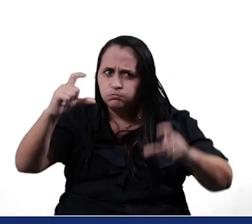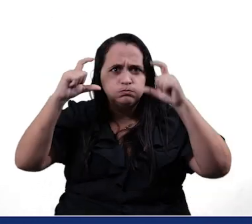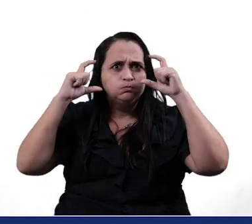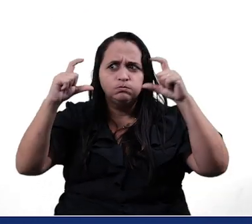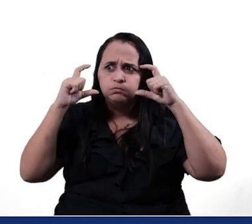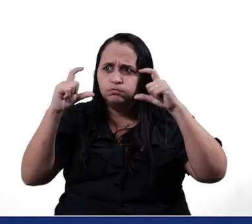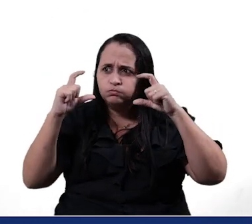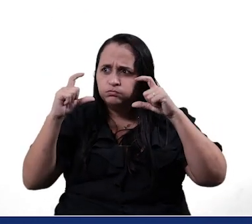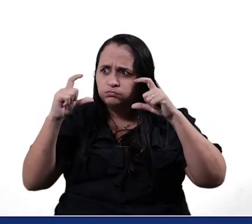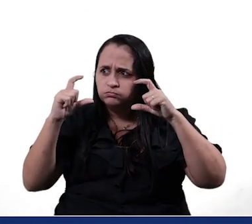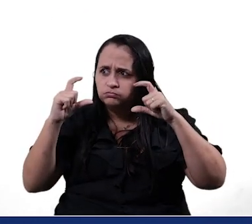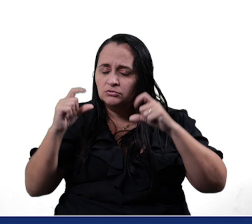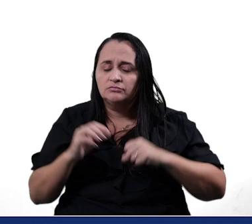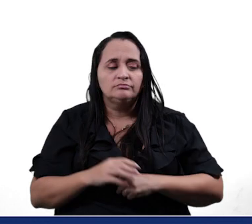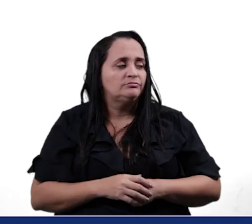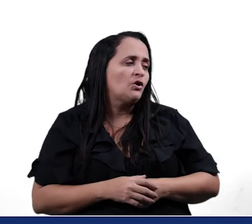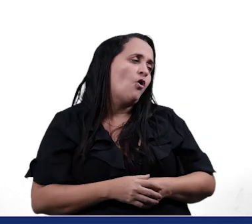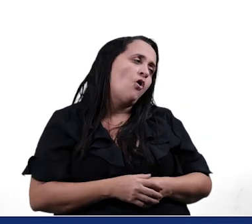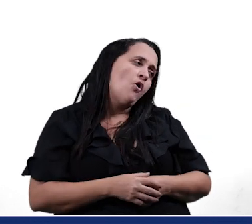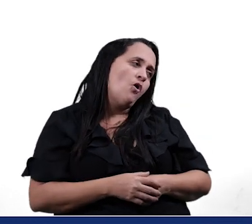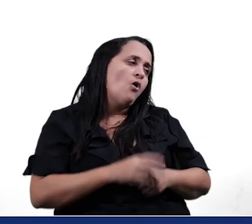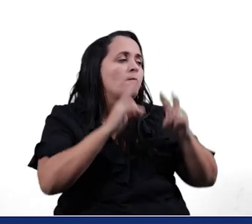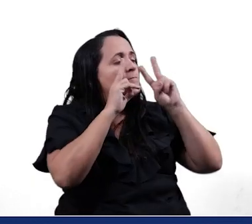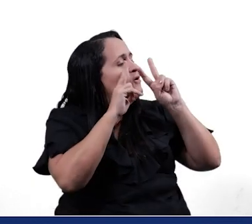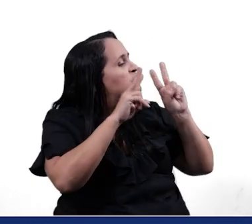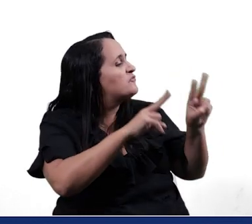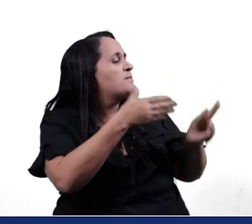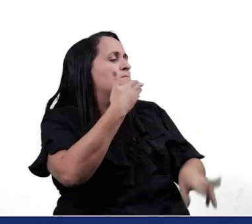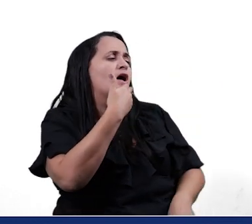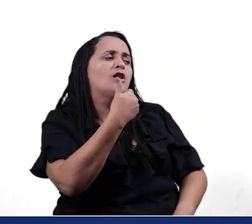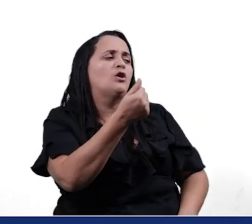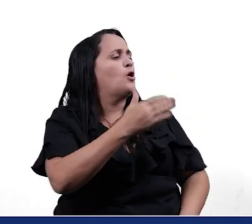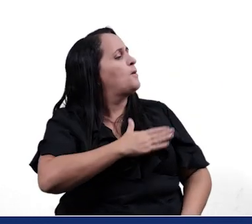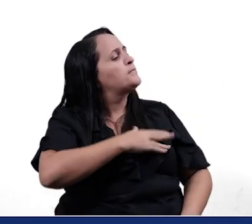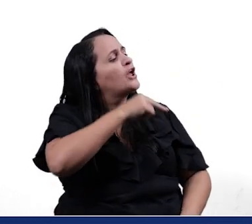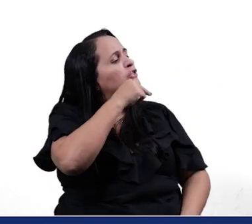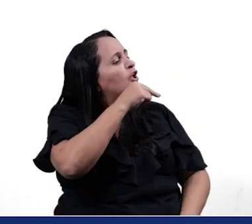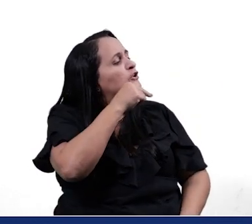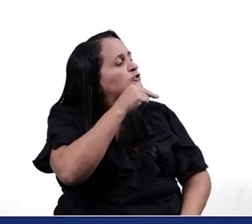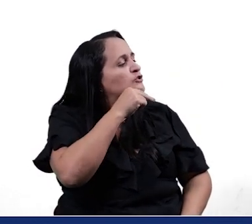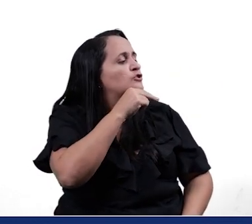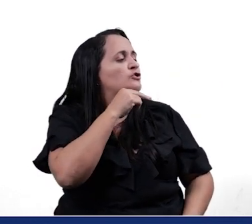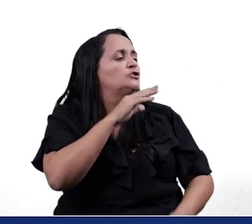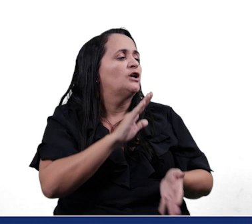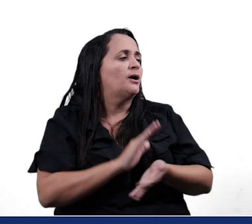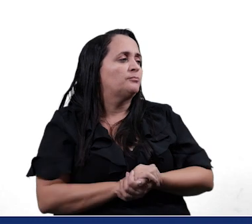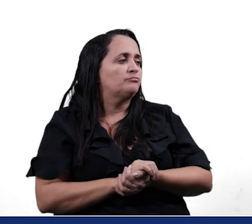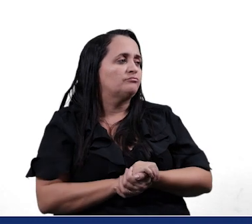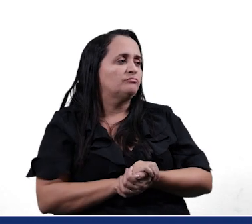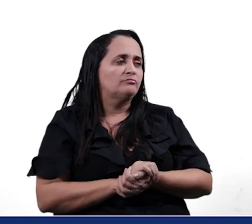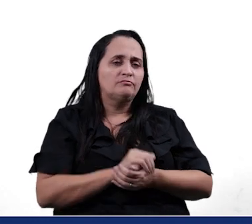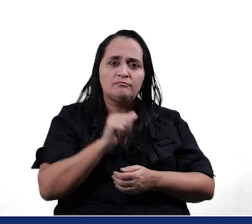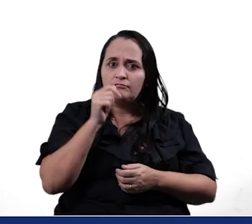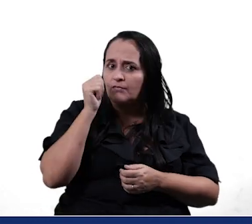tem? Oh, é para melhor te enxergar, minha netinha. Aí ela falou